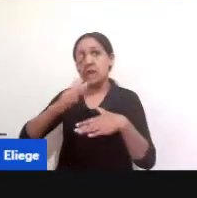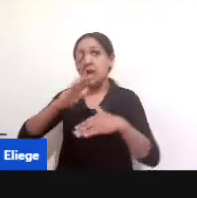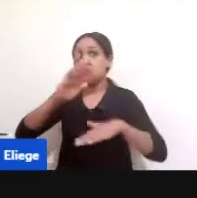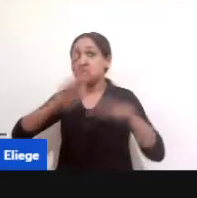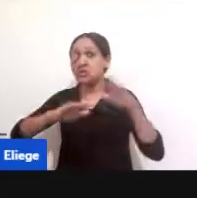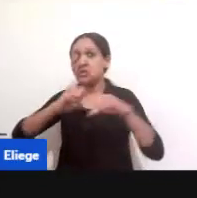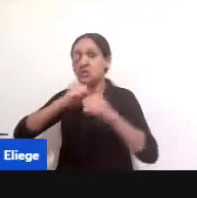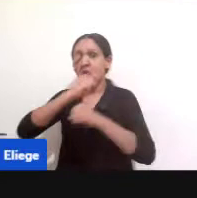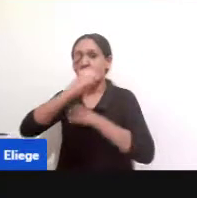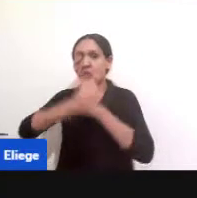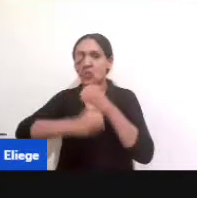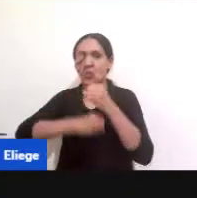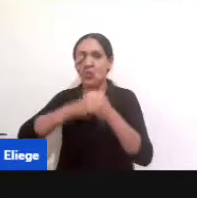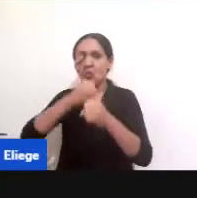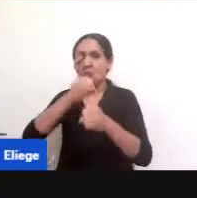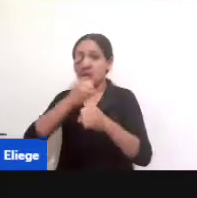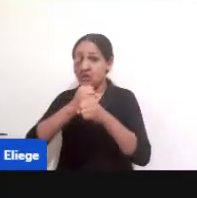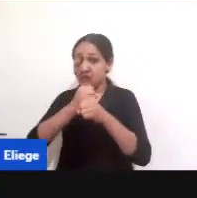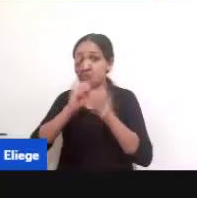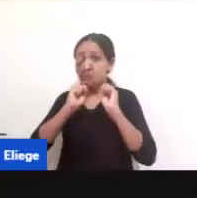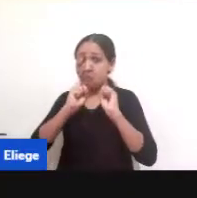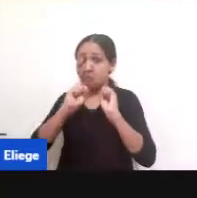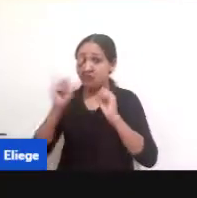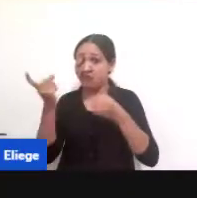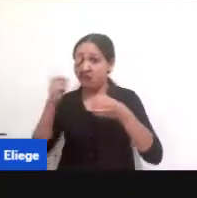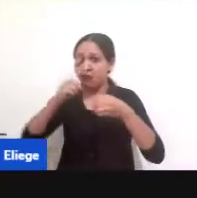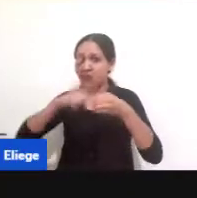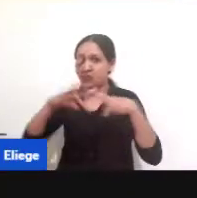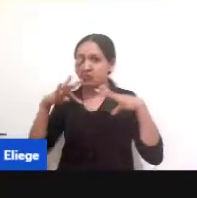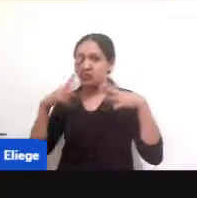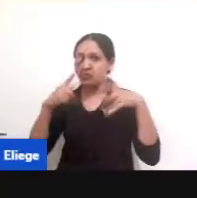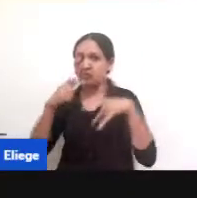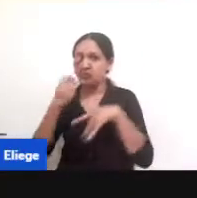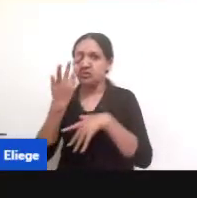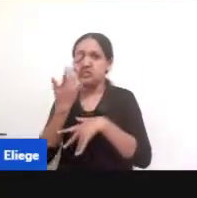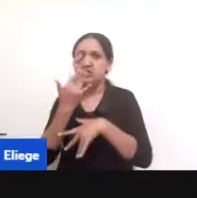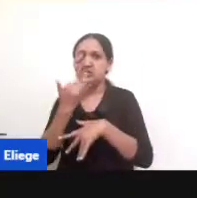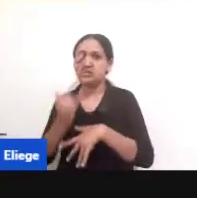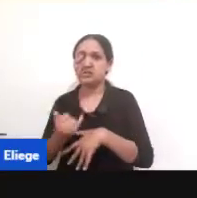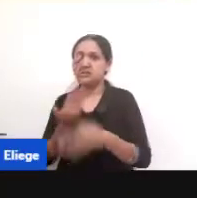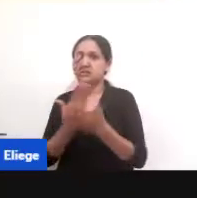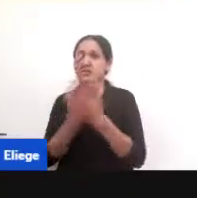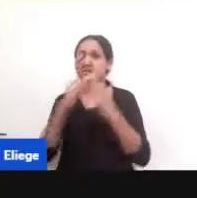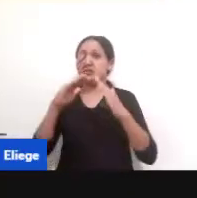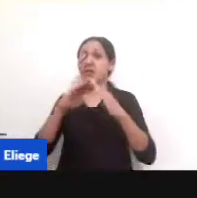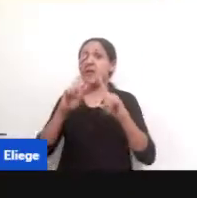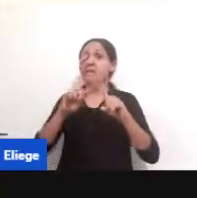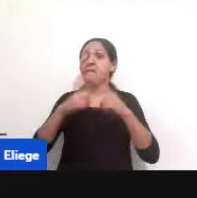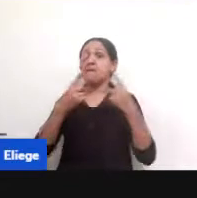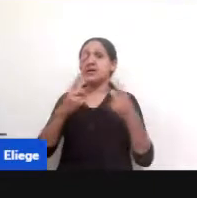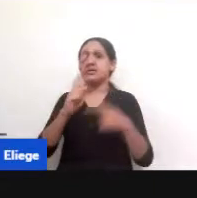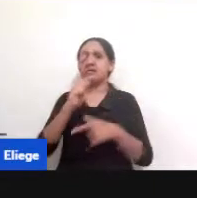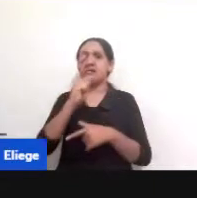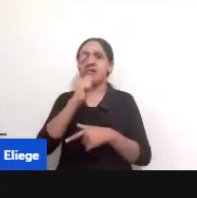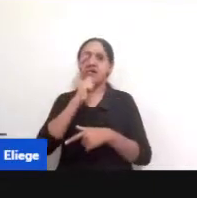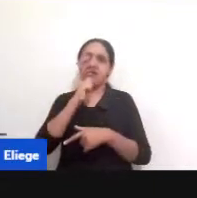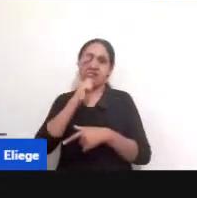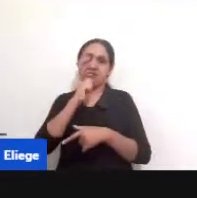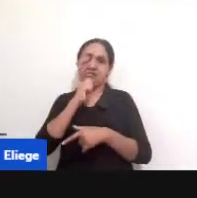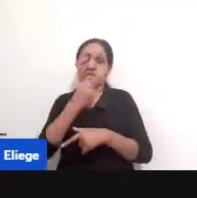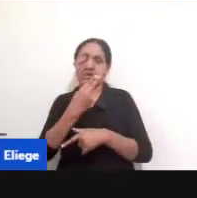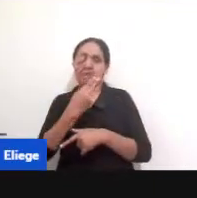todas as crianças na escola, né? Mas, neste momento que nós estamos vivendo a